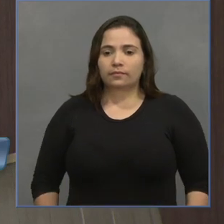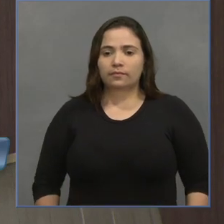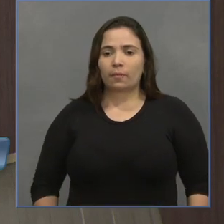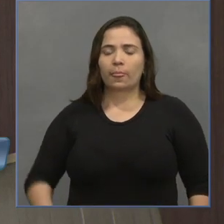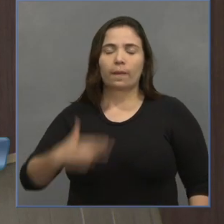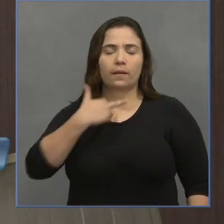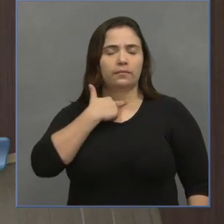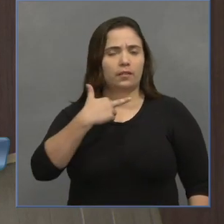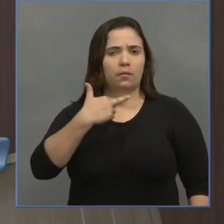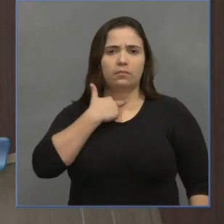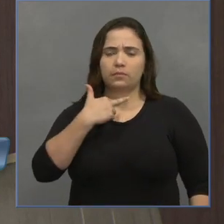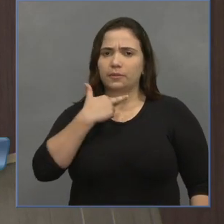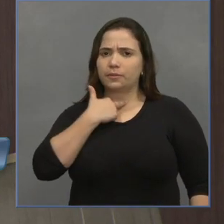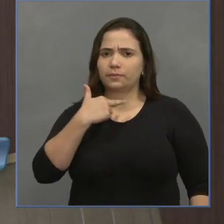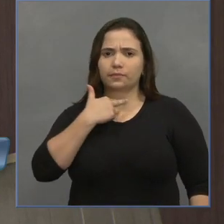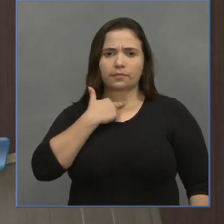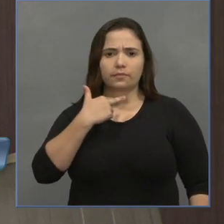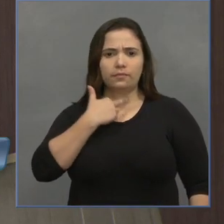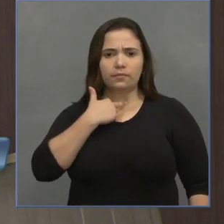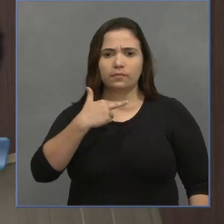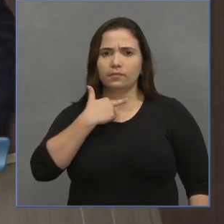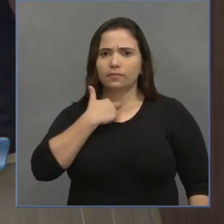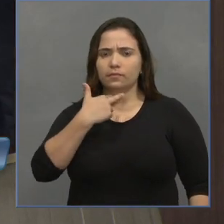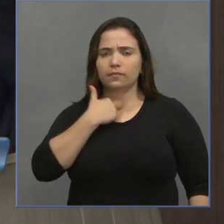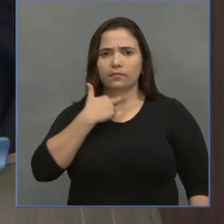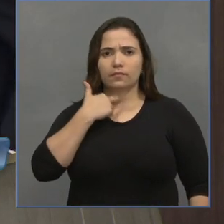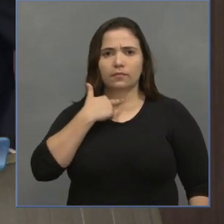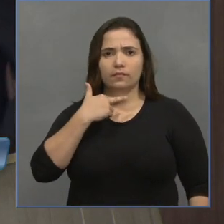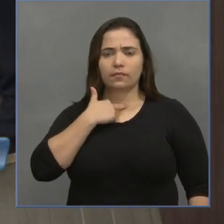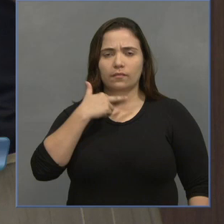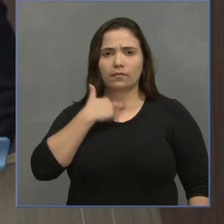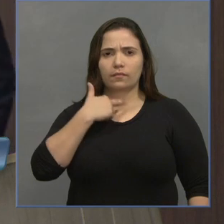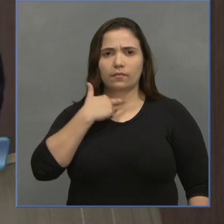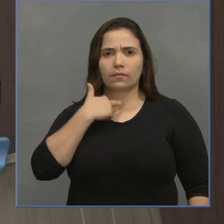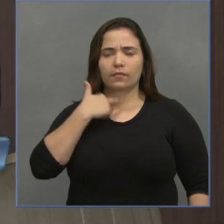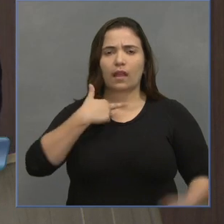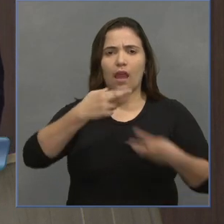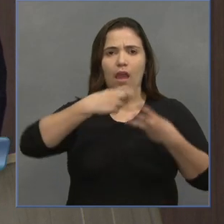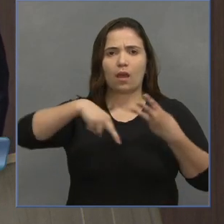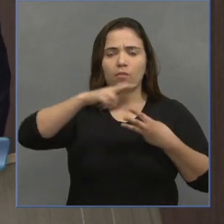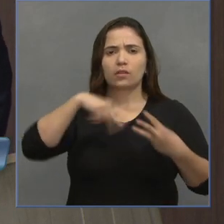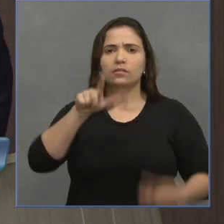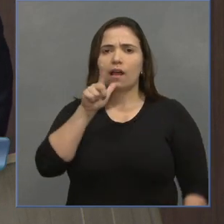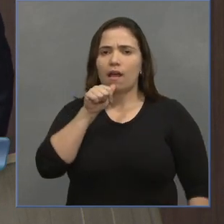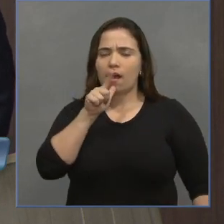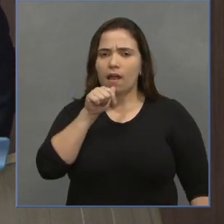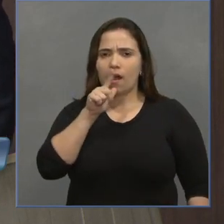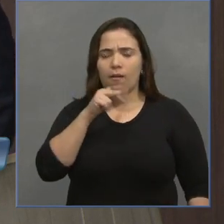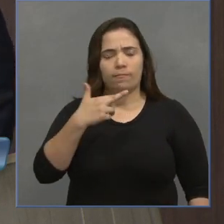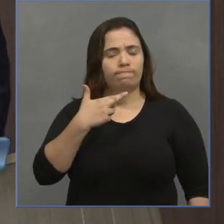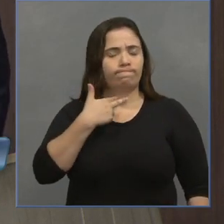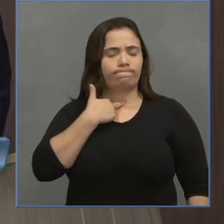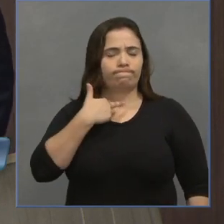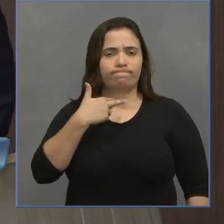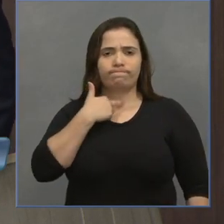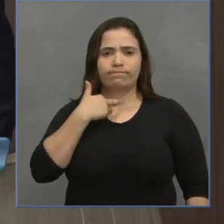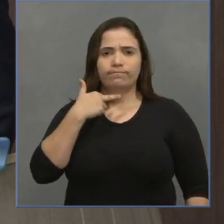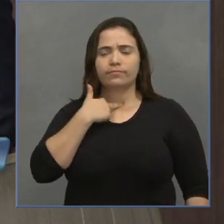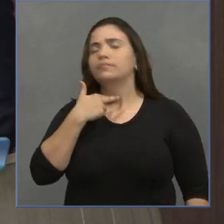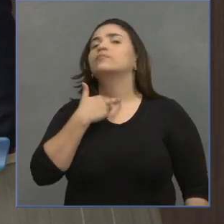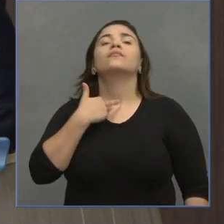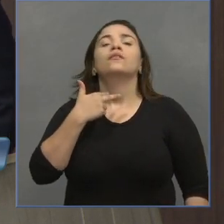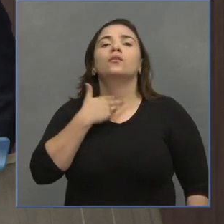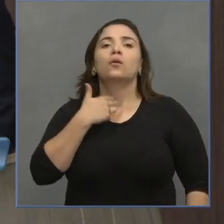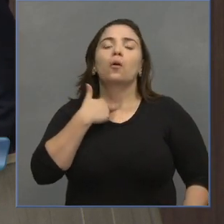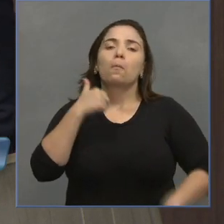condições de reutilizar esta água, não tem condições, inclusive, de alterarem o seu